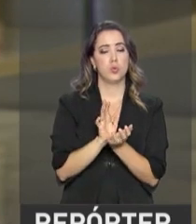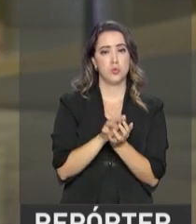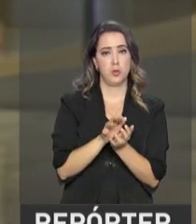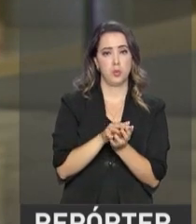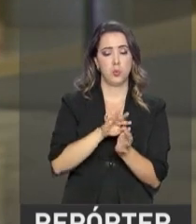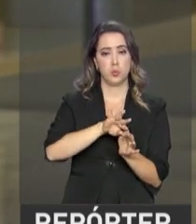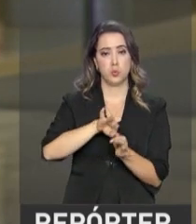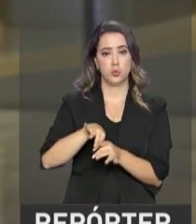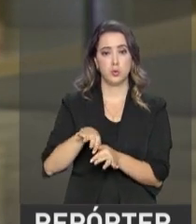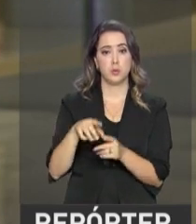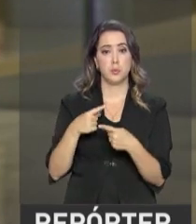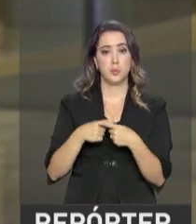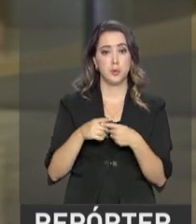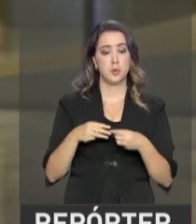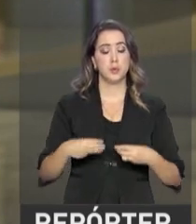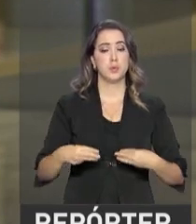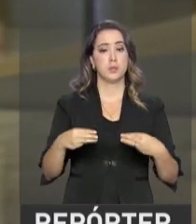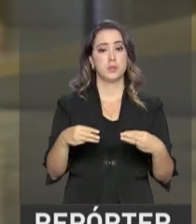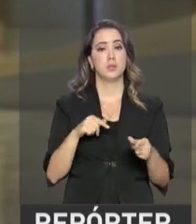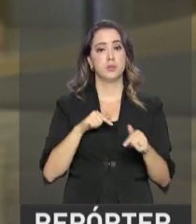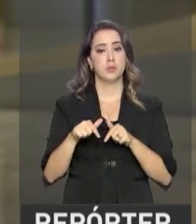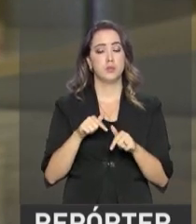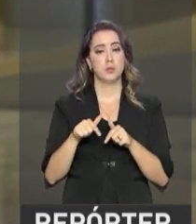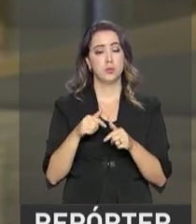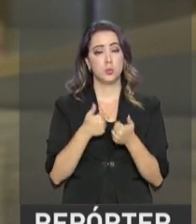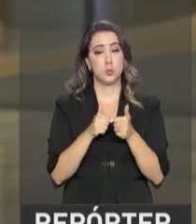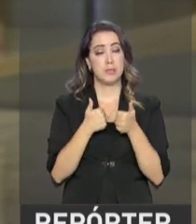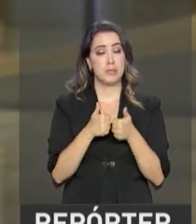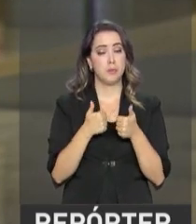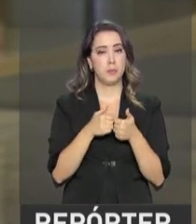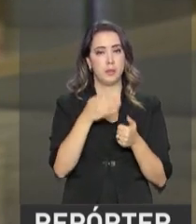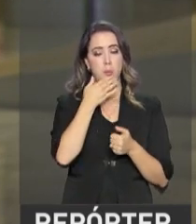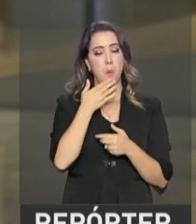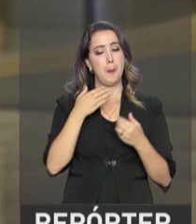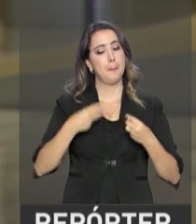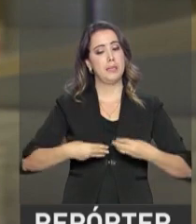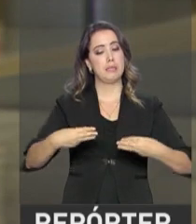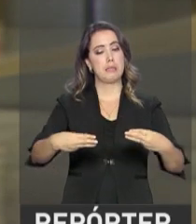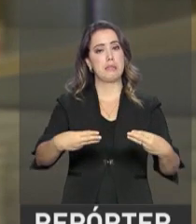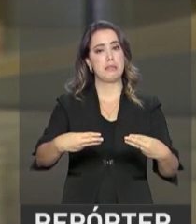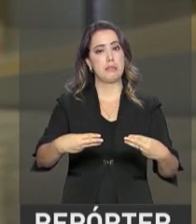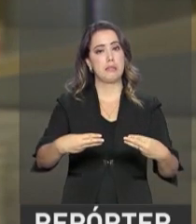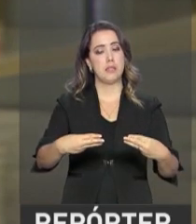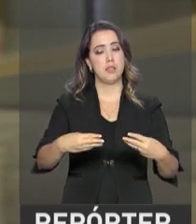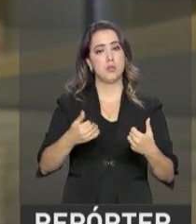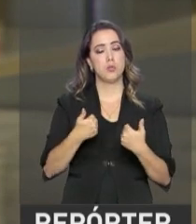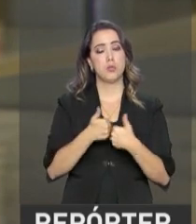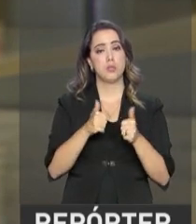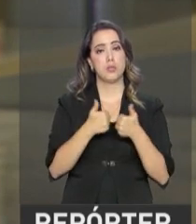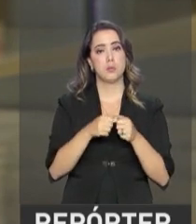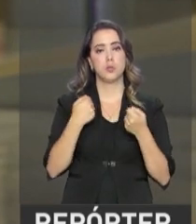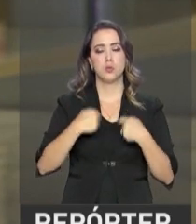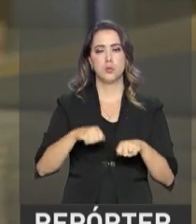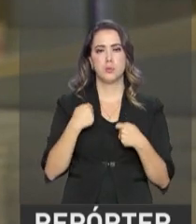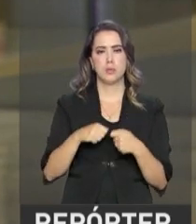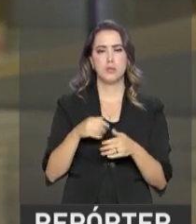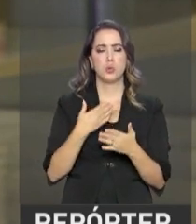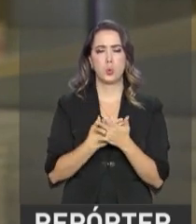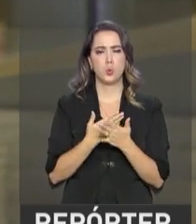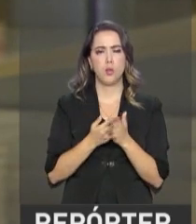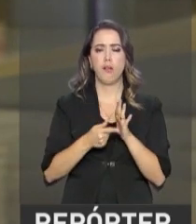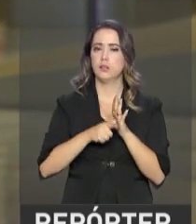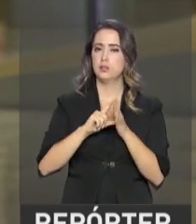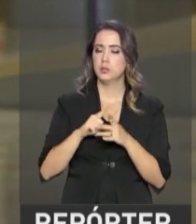ministério dos transportes ainda vai fazer um estudo para chegar à conclusão de qual vai ser o volume de investimentos nesses